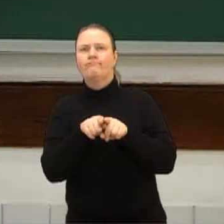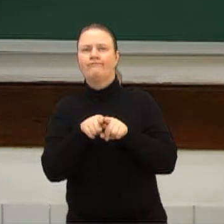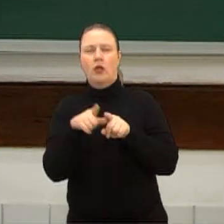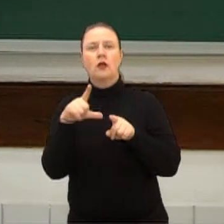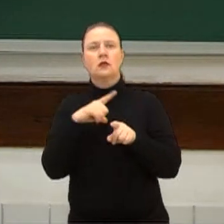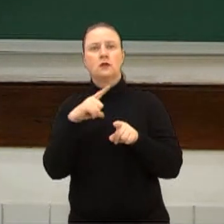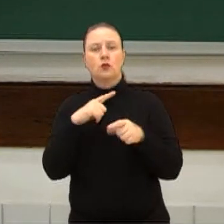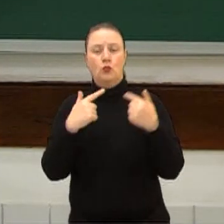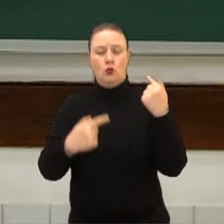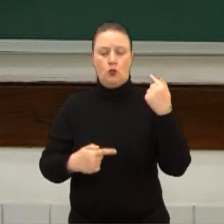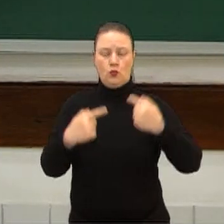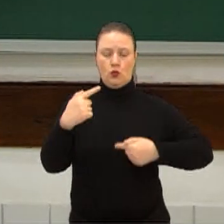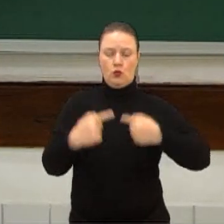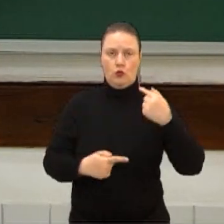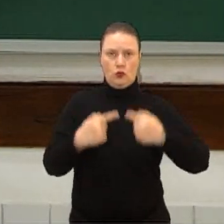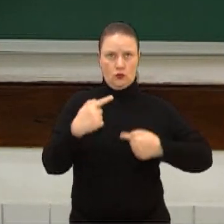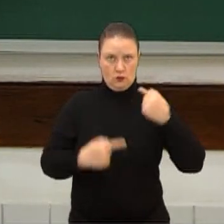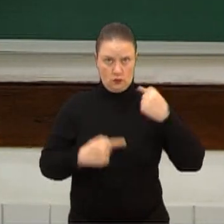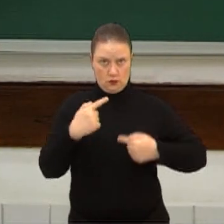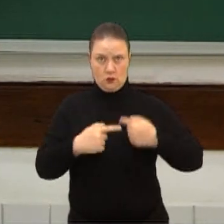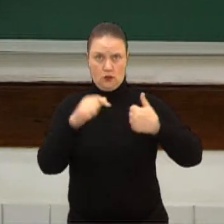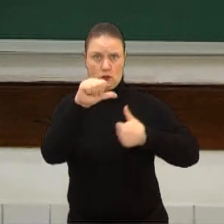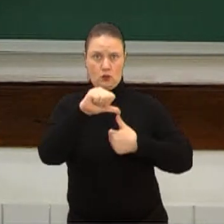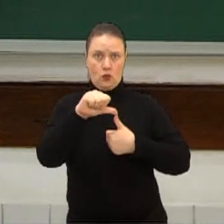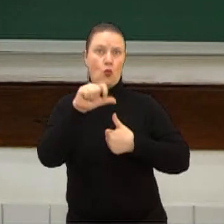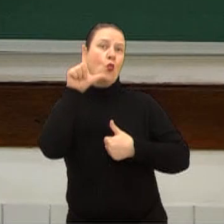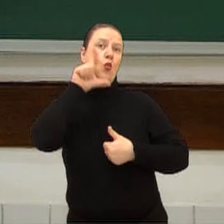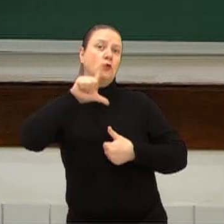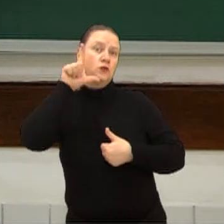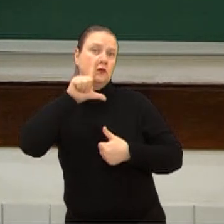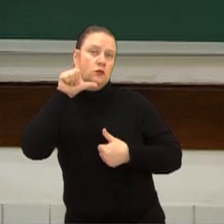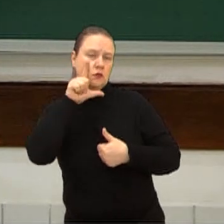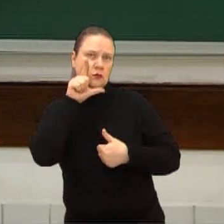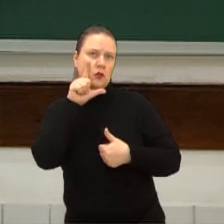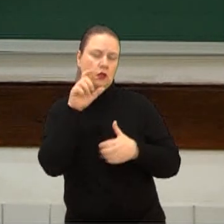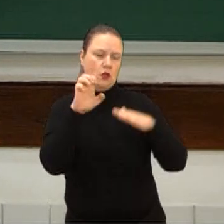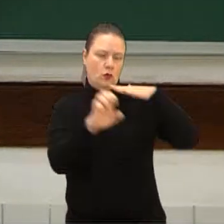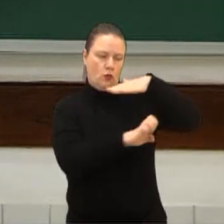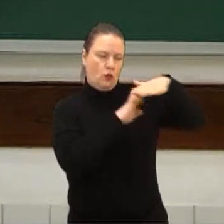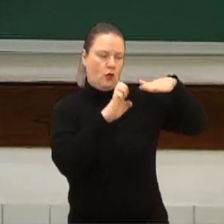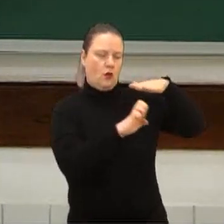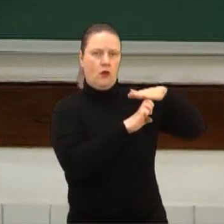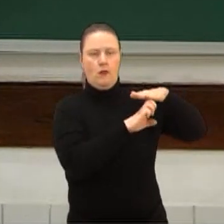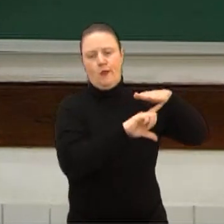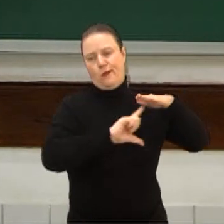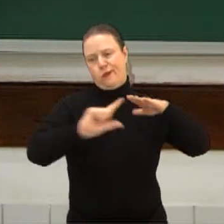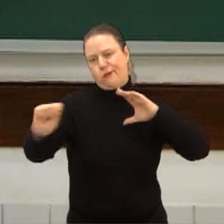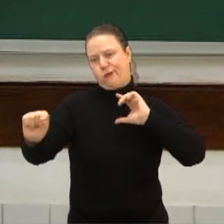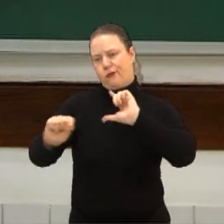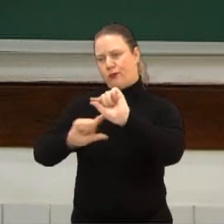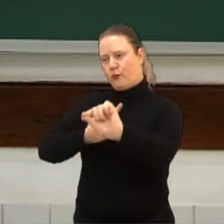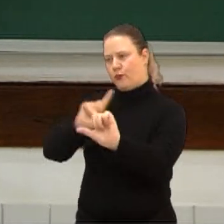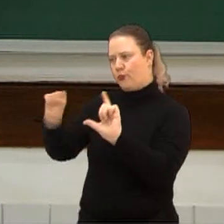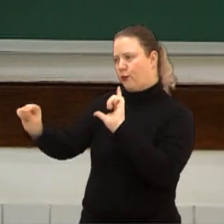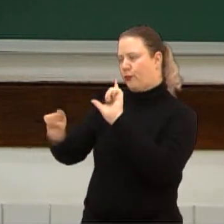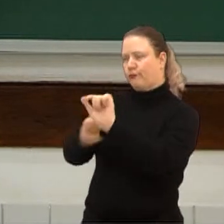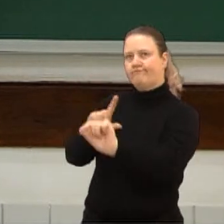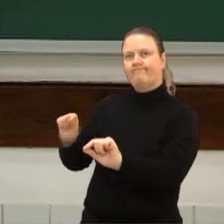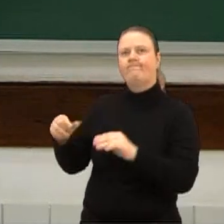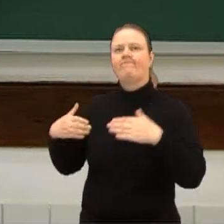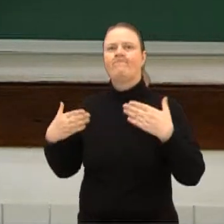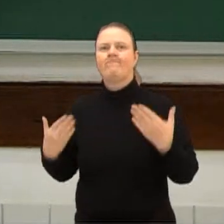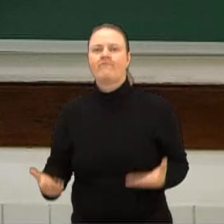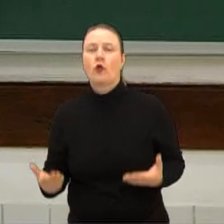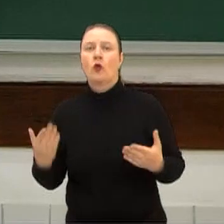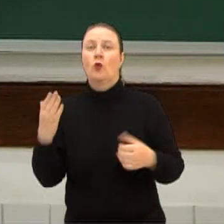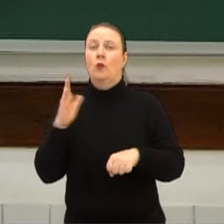conflito com a política norte-americana e muitas empresas se retiraram da região de Cuba, o que fez com que ela